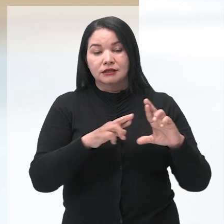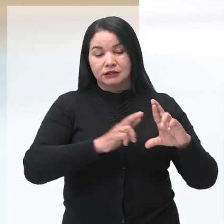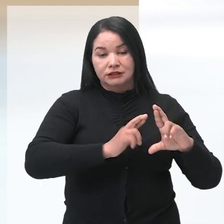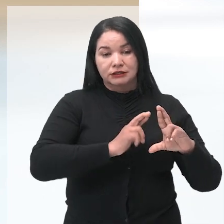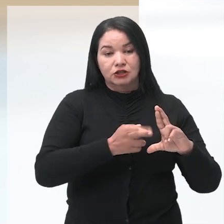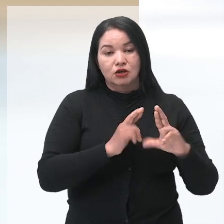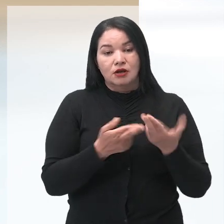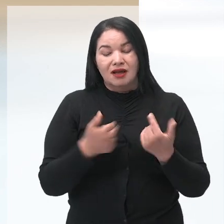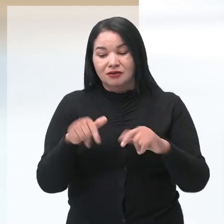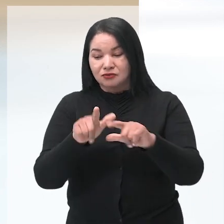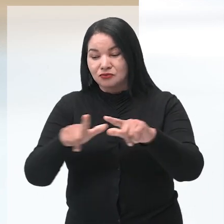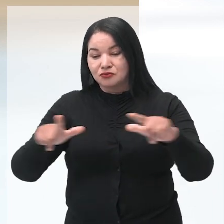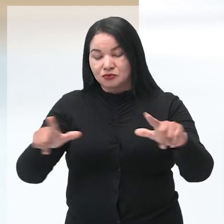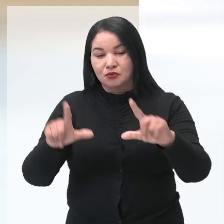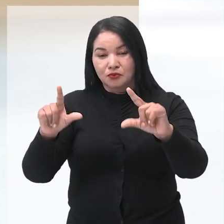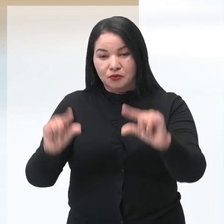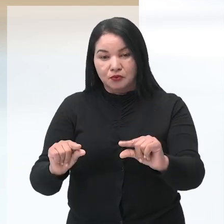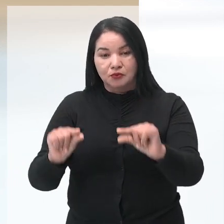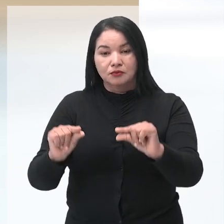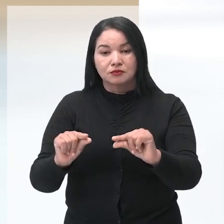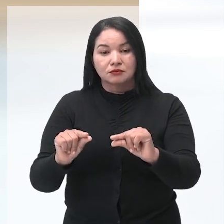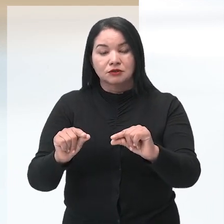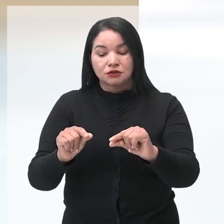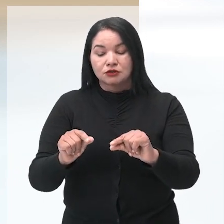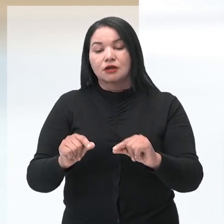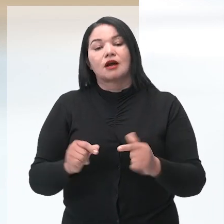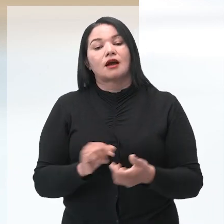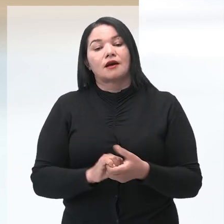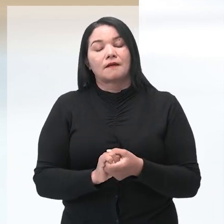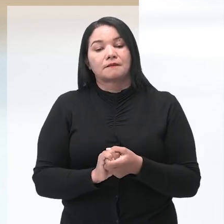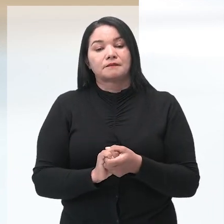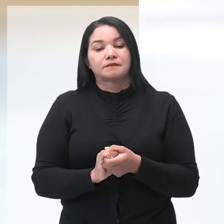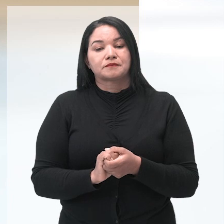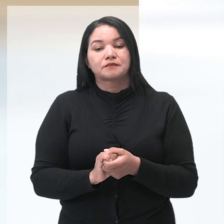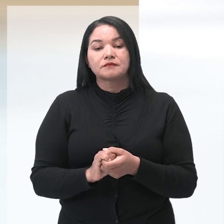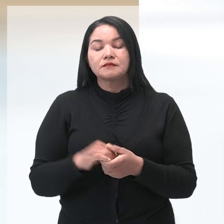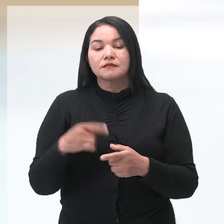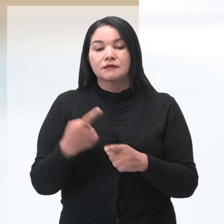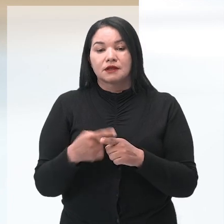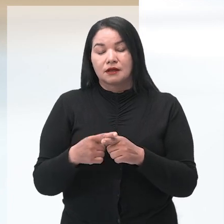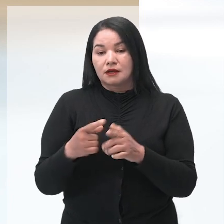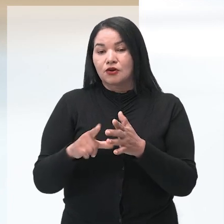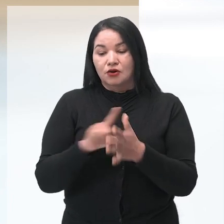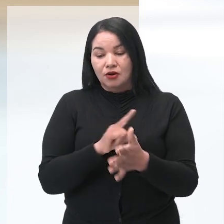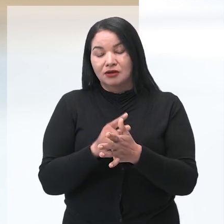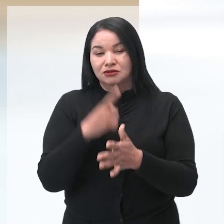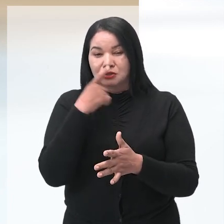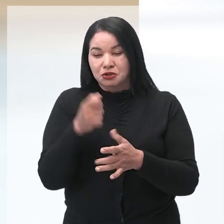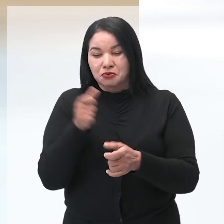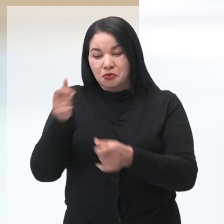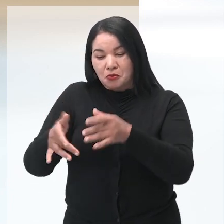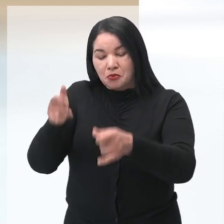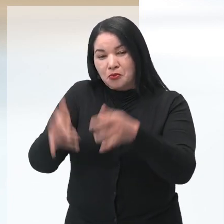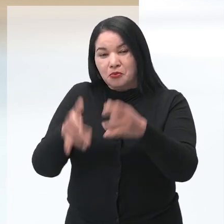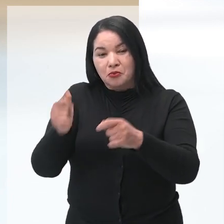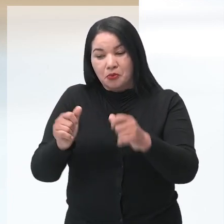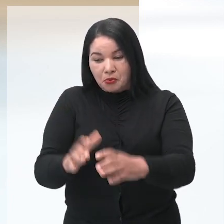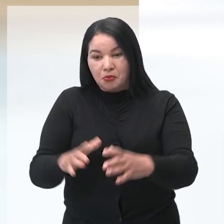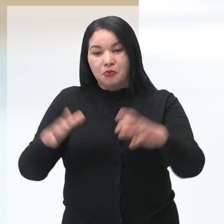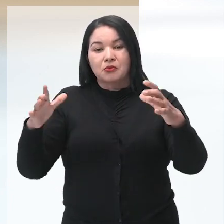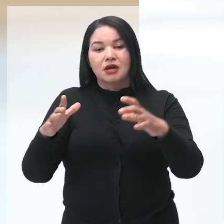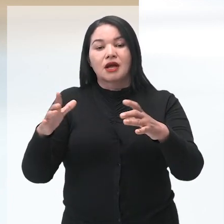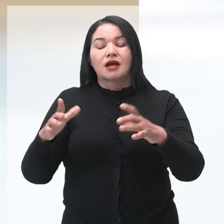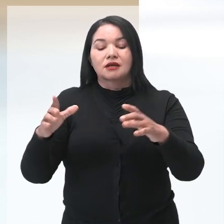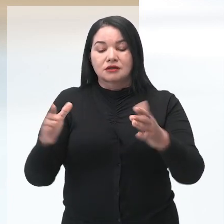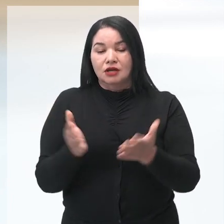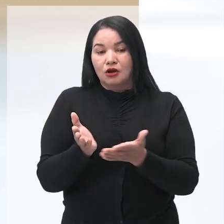aterros sanitários, diminuindo o espaço ocupado, né, por esse lixo e os impactos